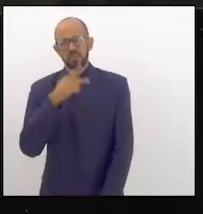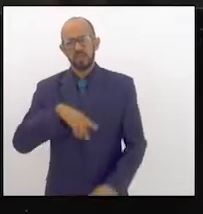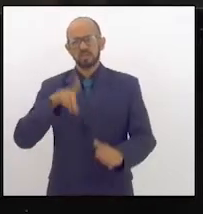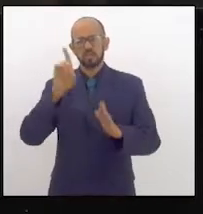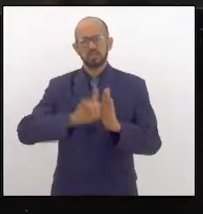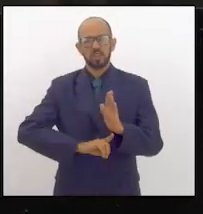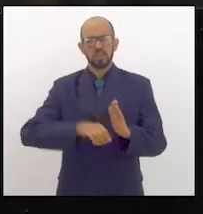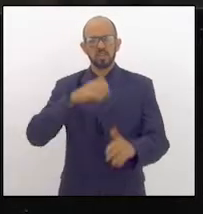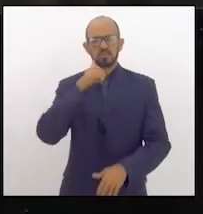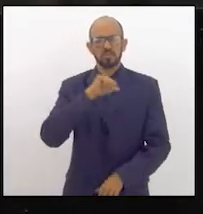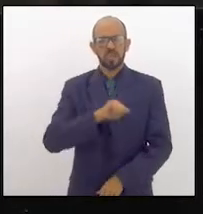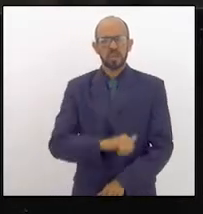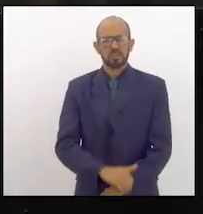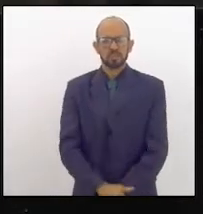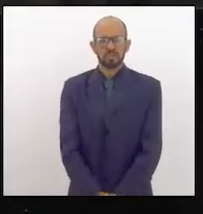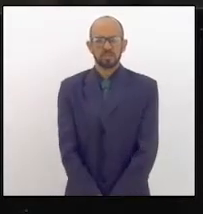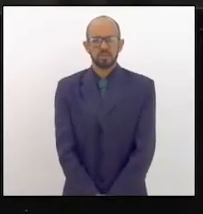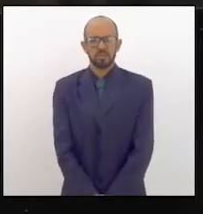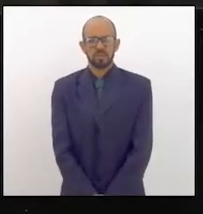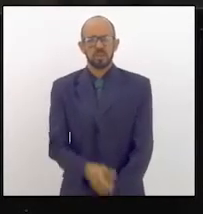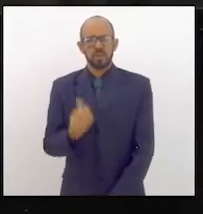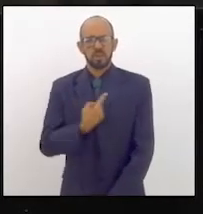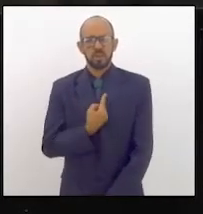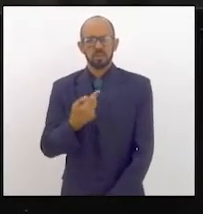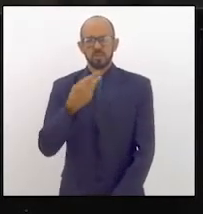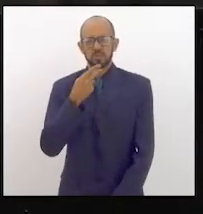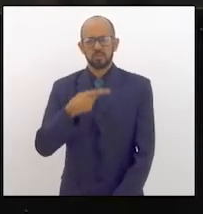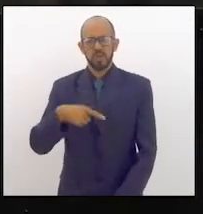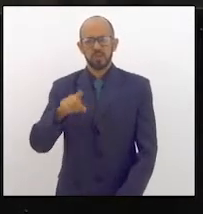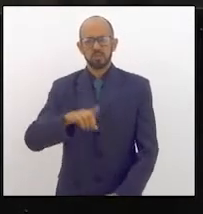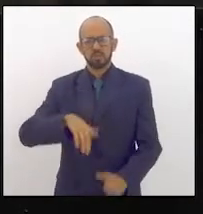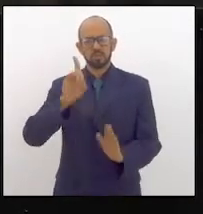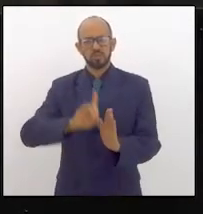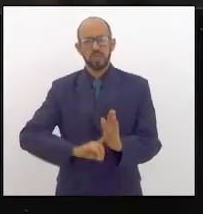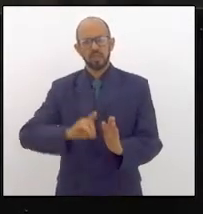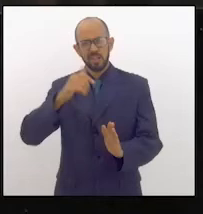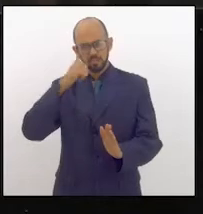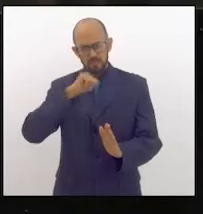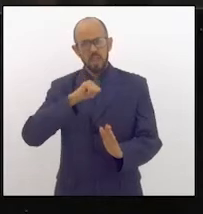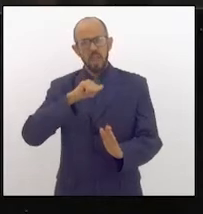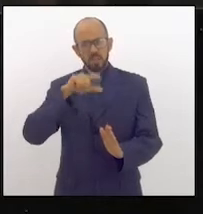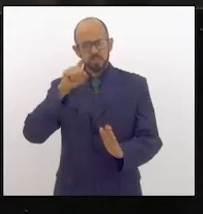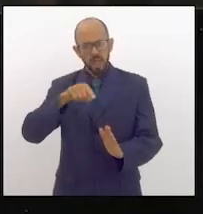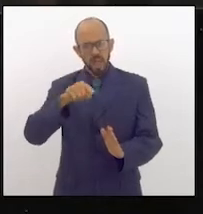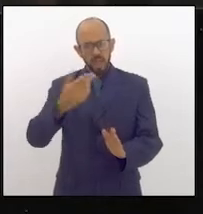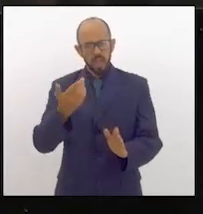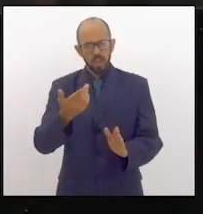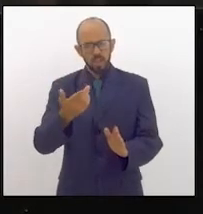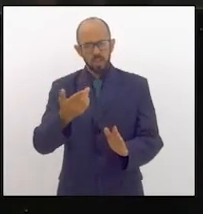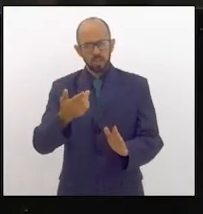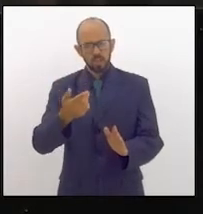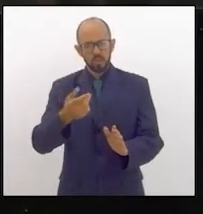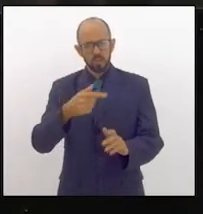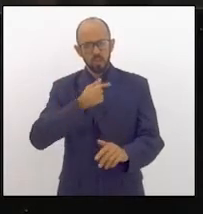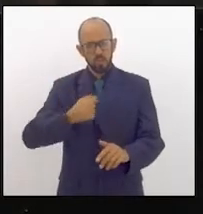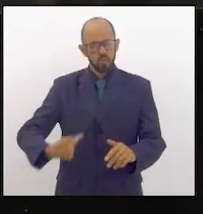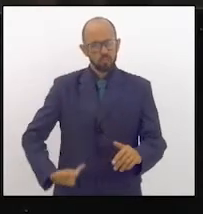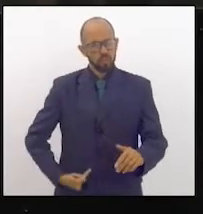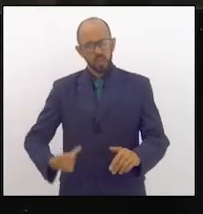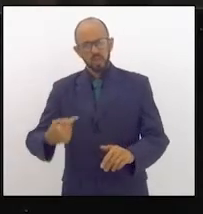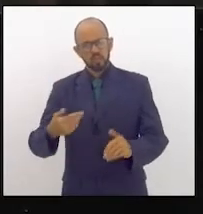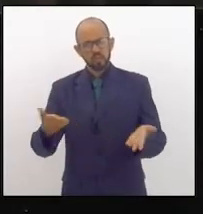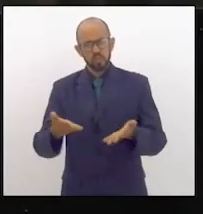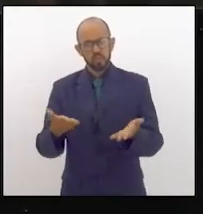das mulheres e nós estamos falando direito das mulheres onde o governo Cláudio